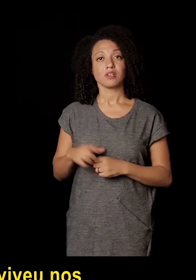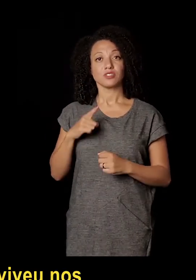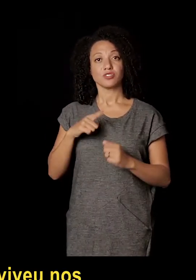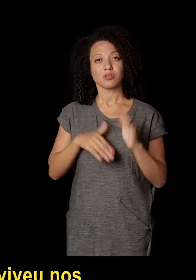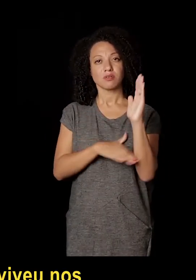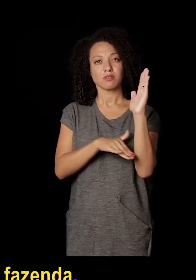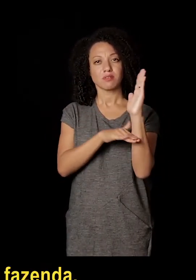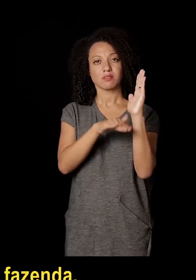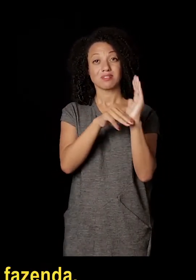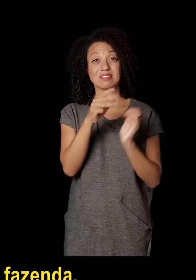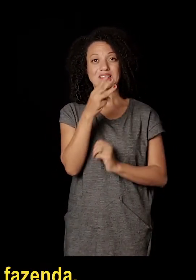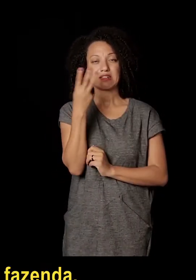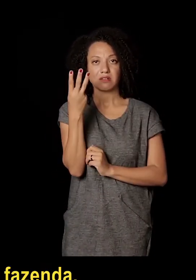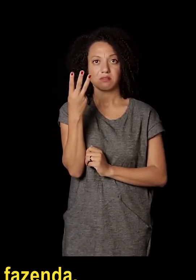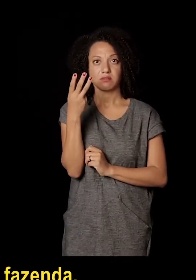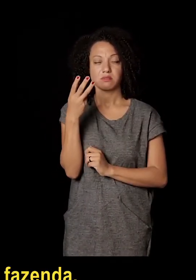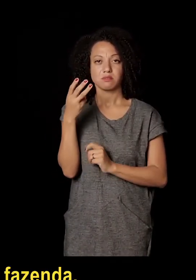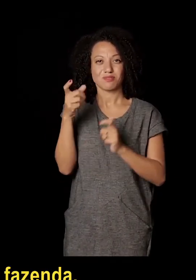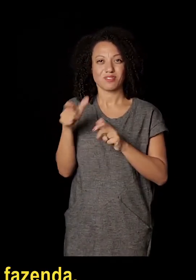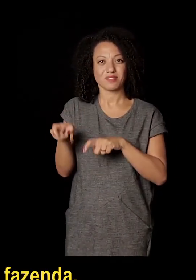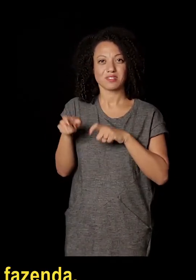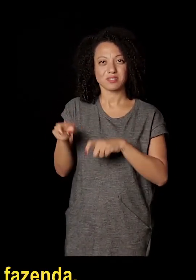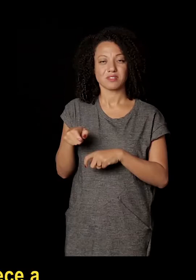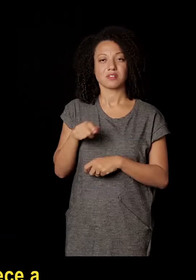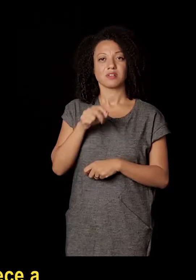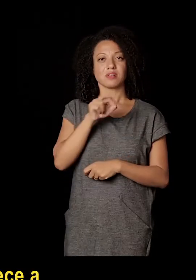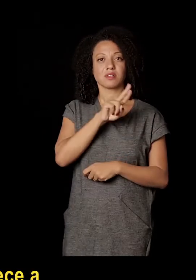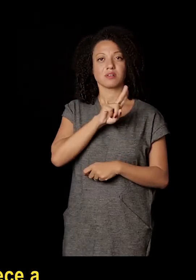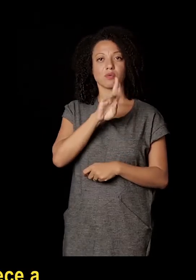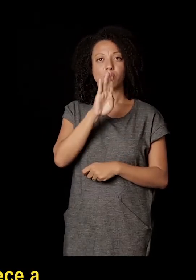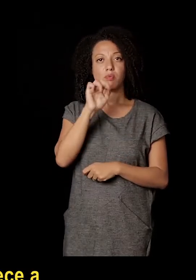andar, um raro terceiro andar para uma fazenda. O Rubens